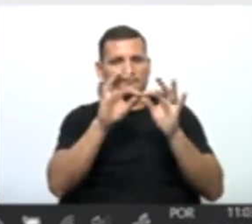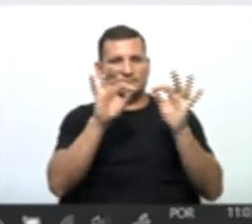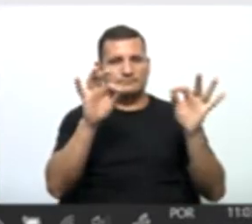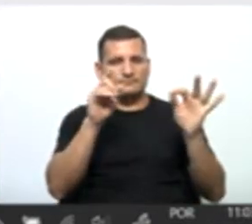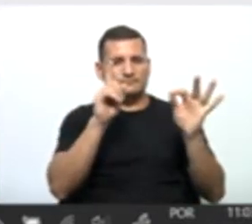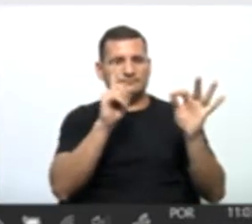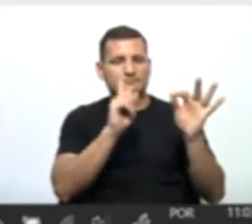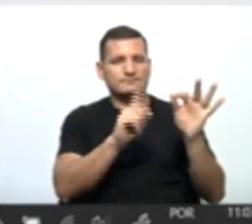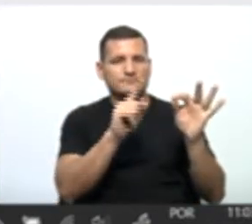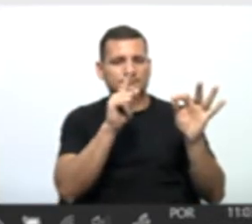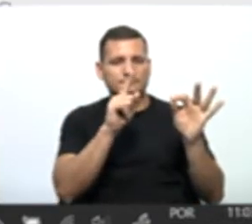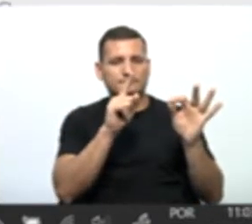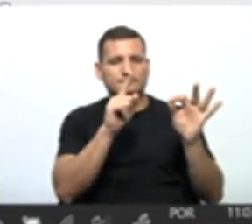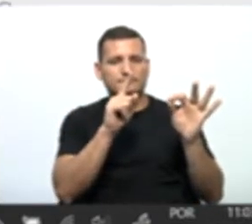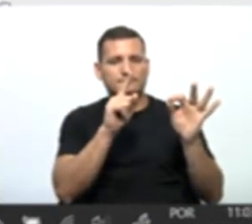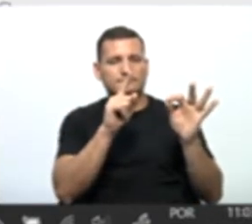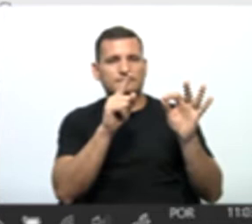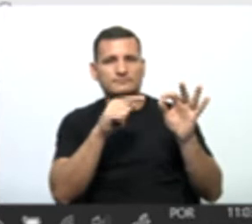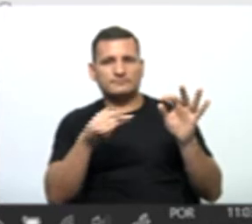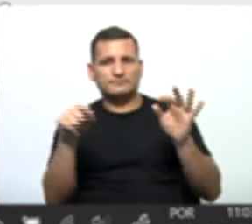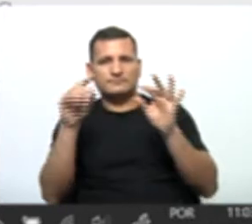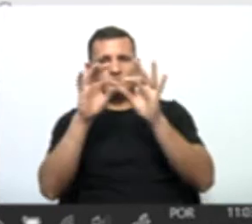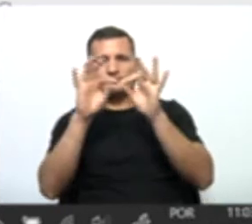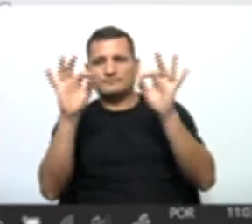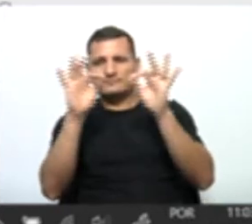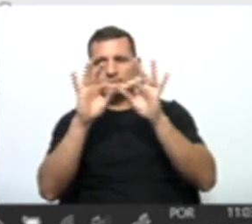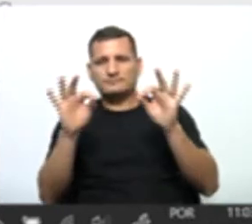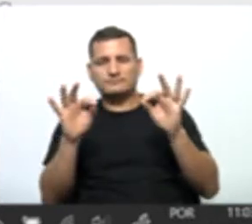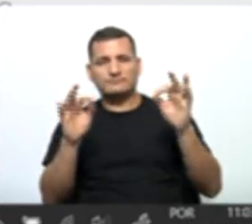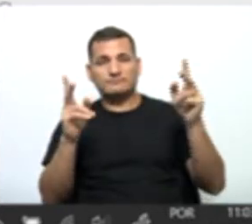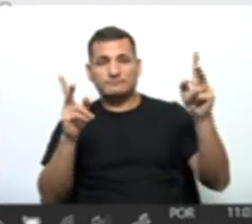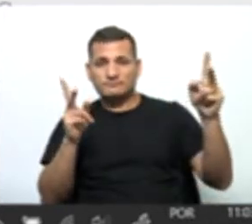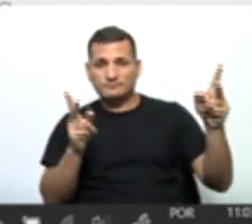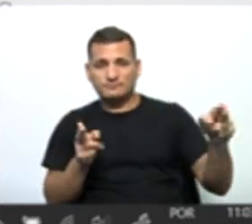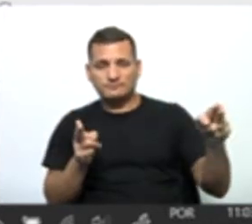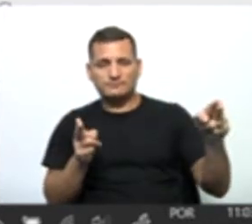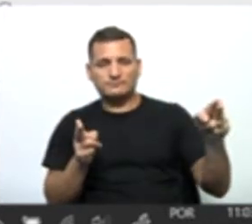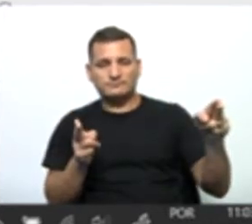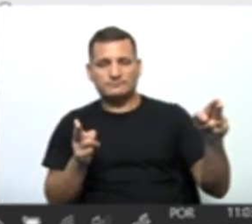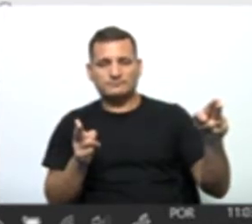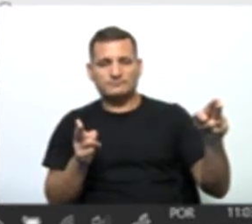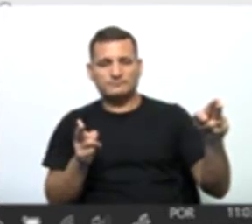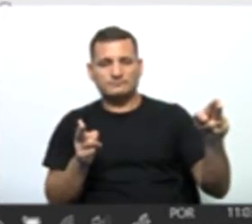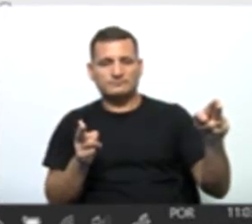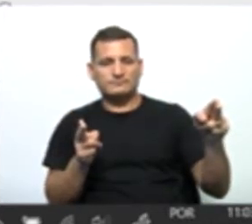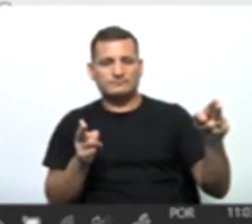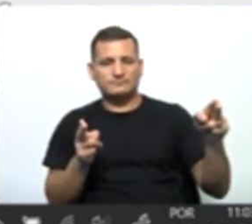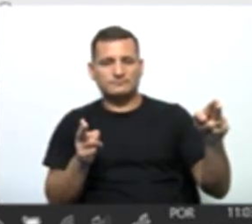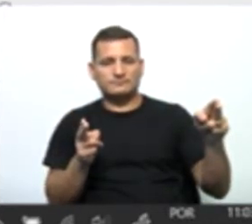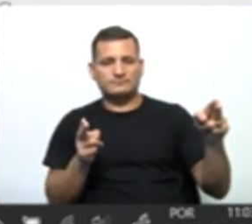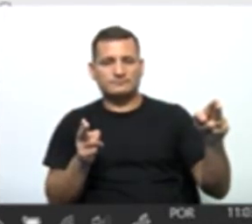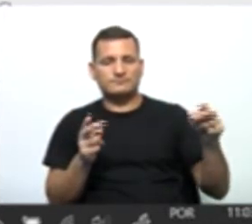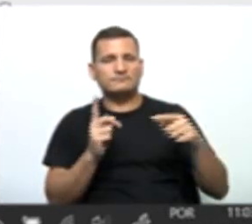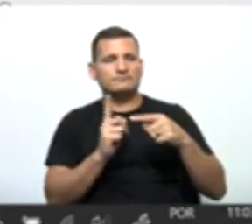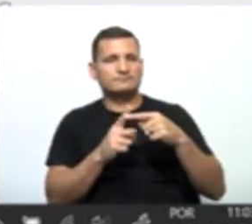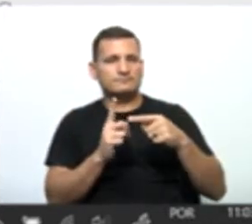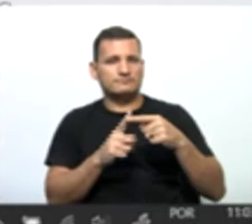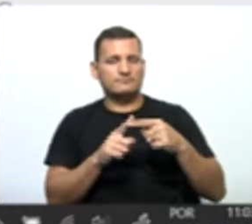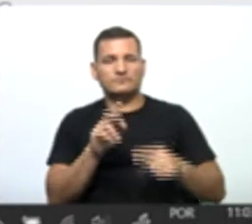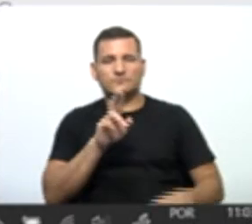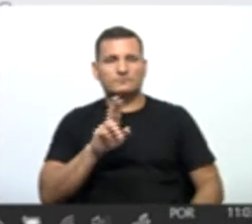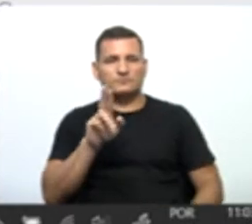clicar, ó. Essa informação, ela vai ter que ser repetida, ó. Porque o usuário, ele tem que